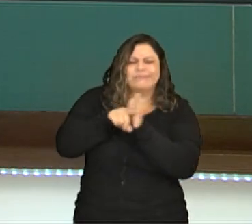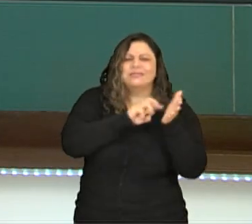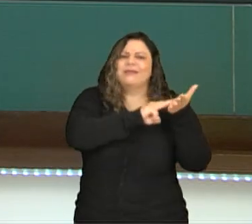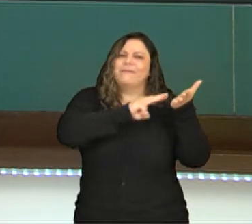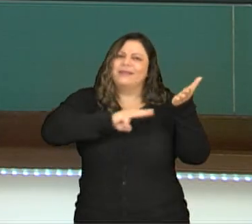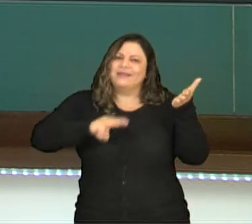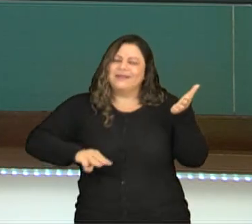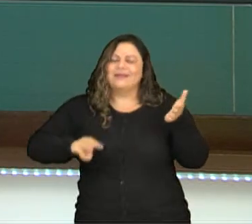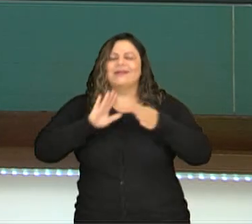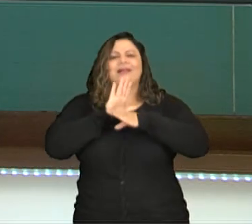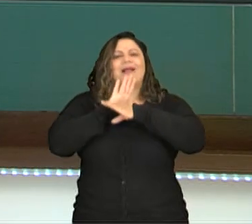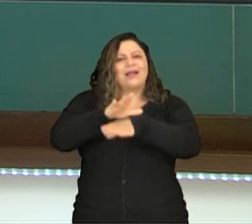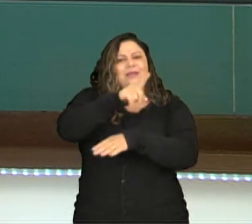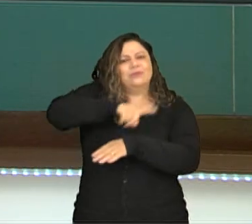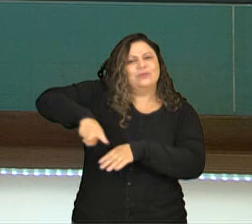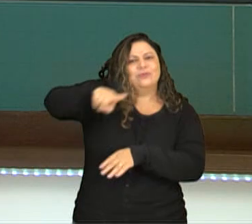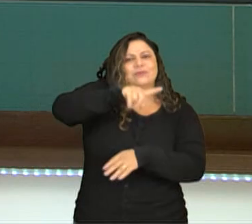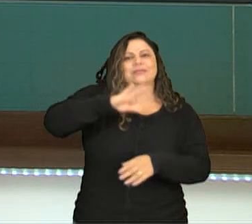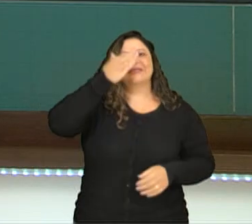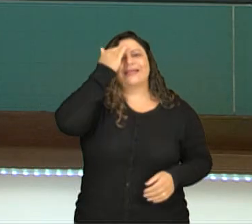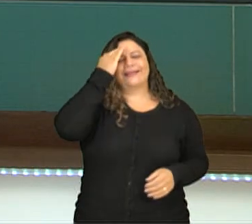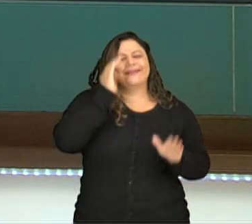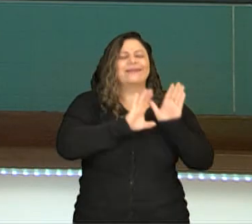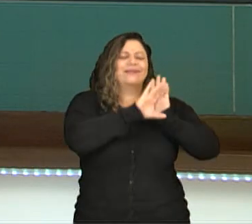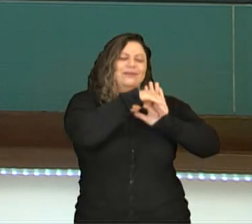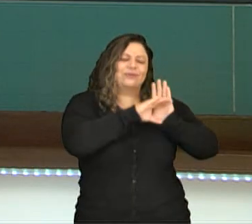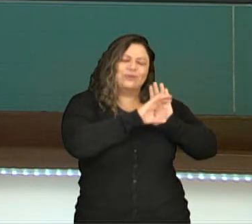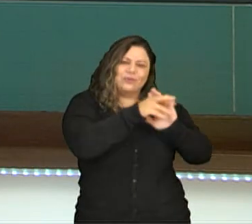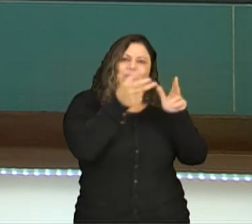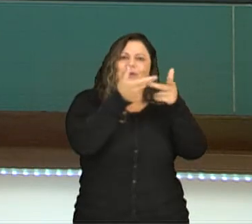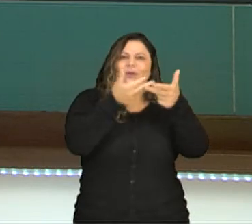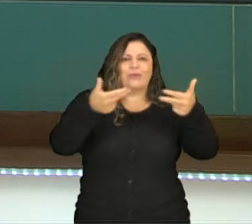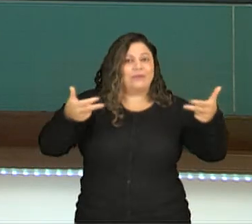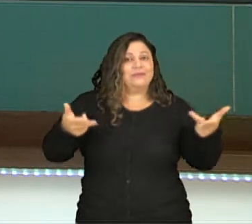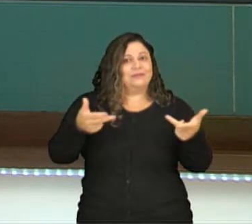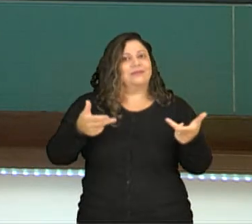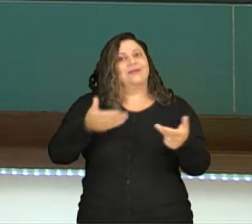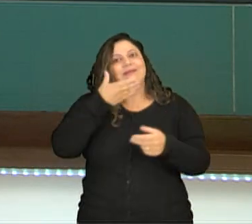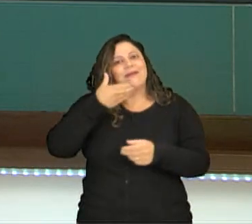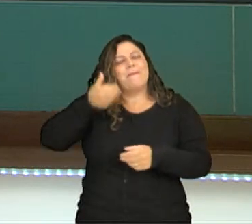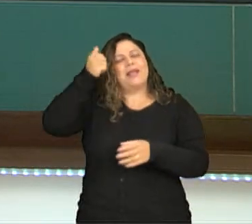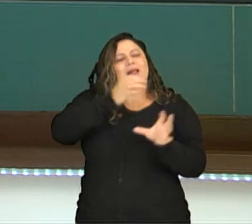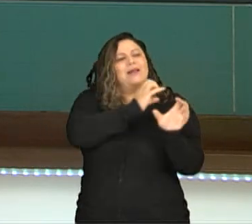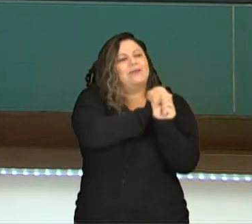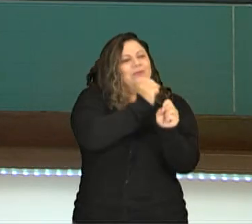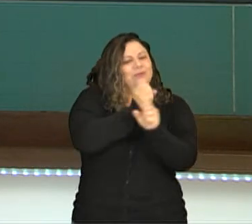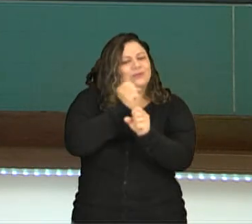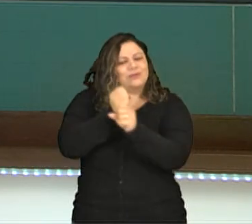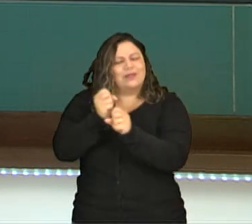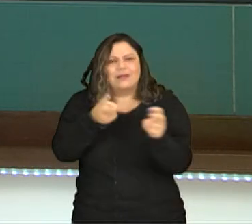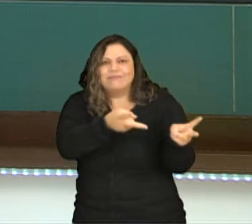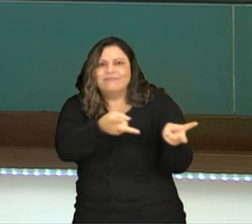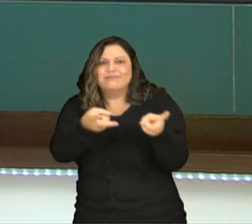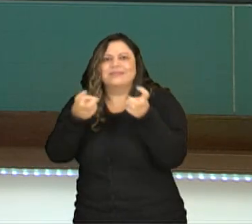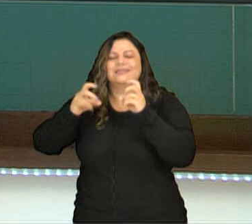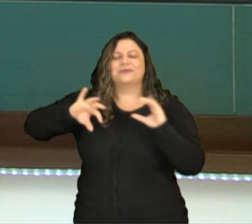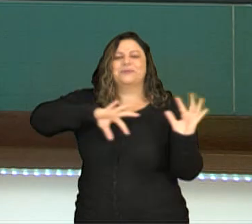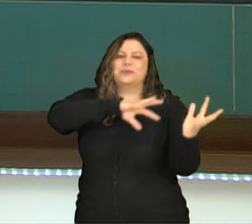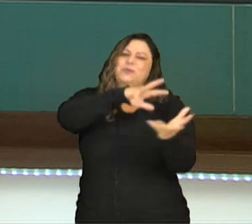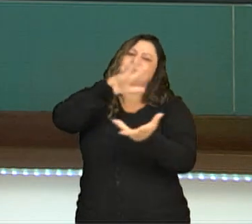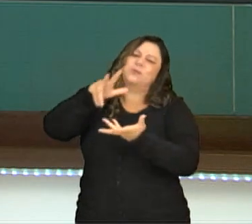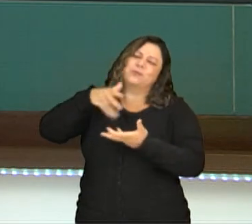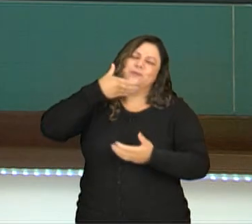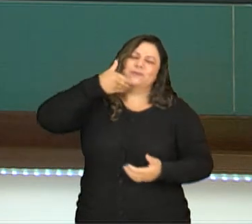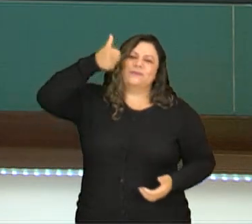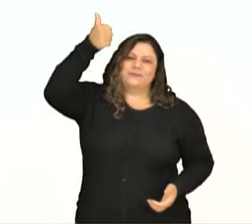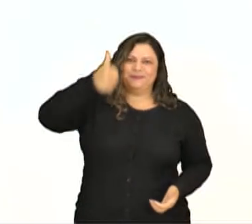te ajudem a compreender melhor os conceitos, né, fazer melhores cálculos, a perceber o mundo de uma forma